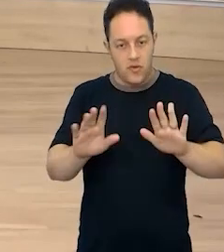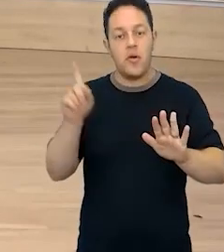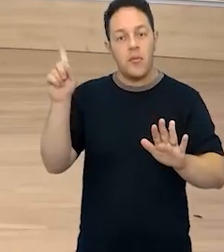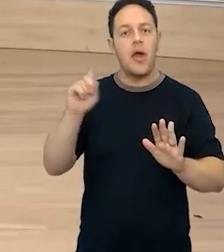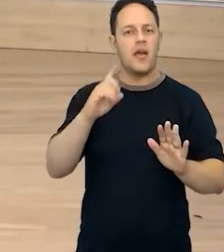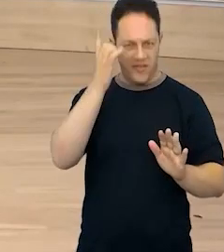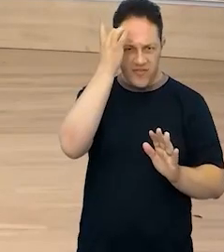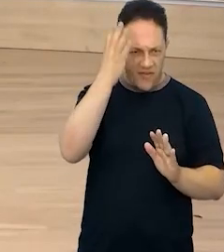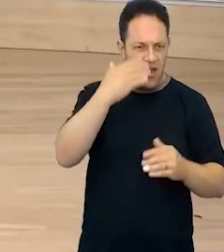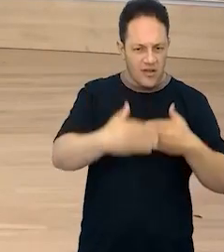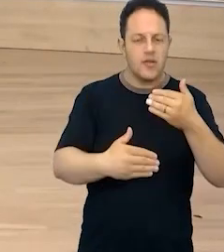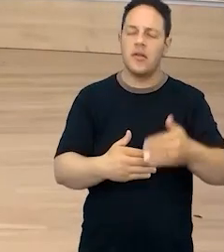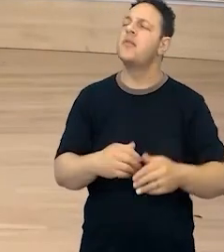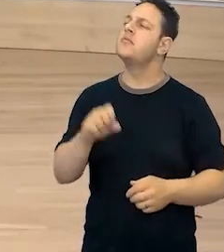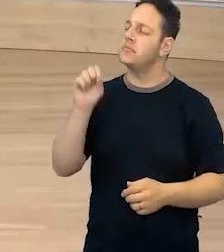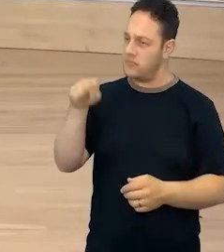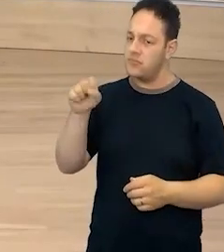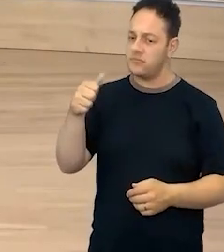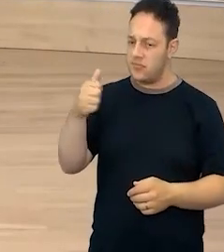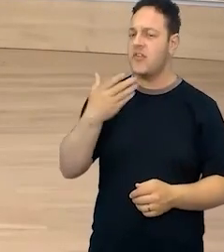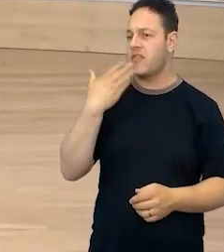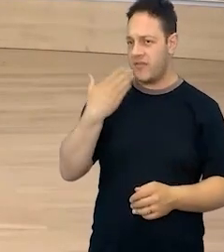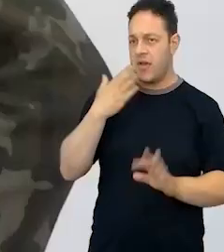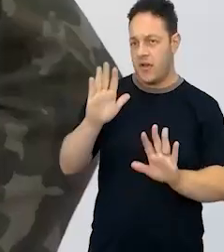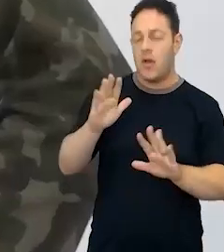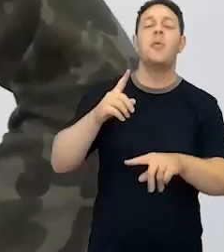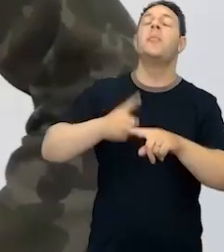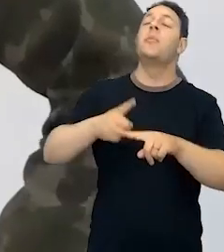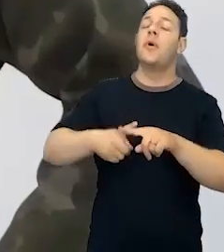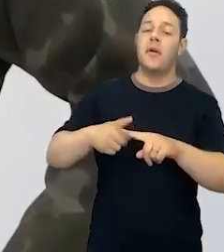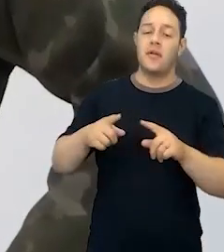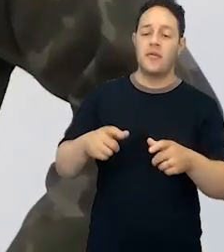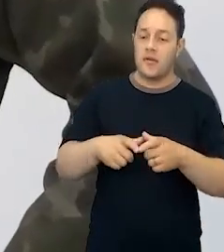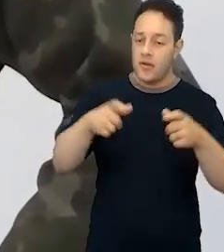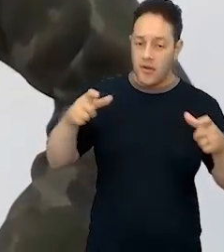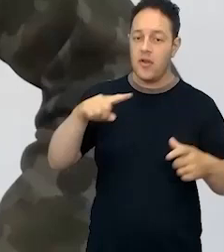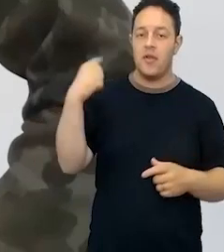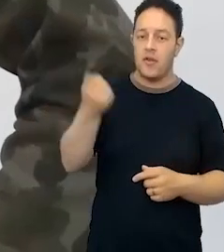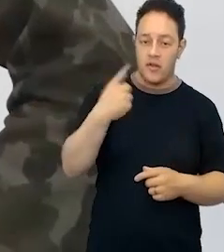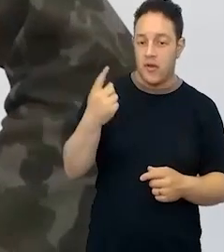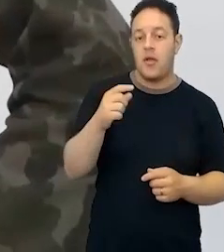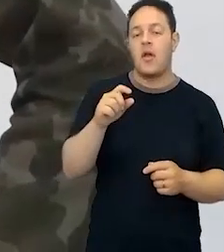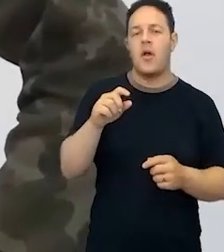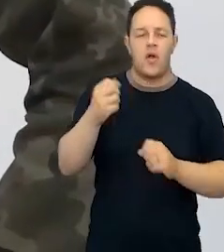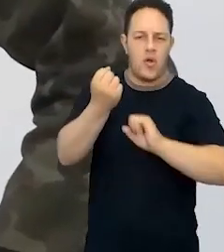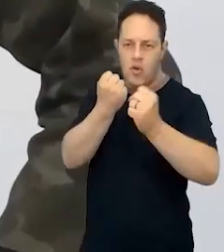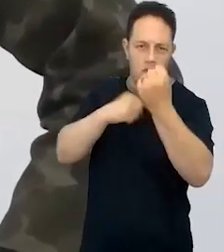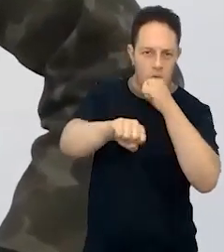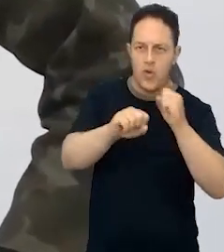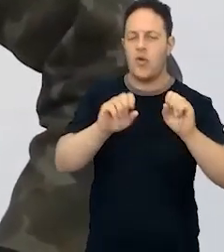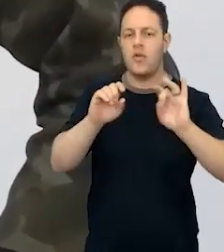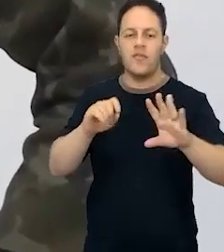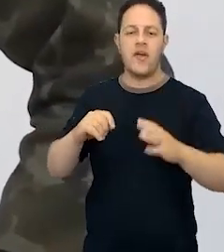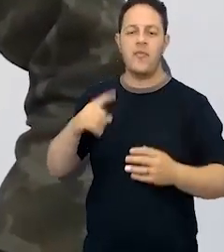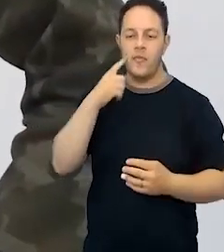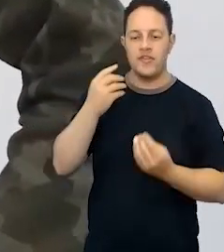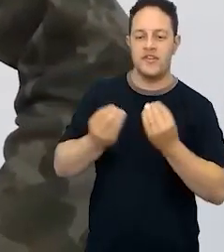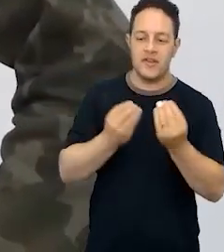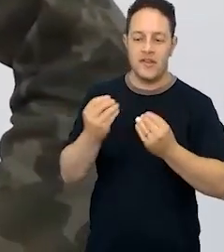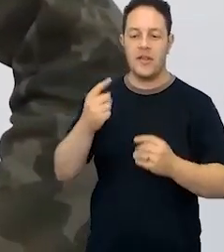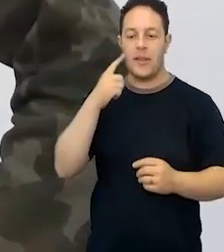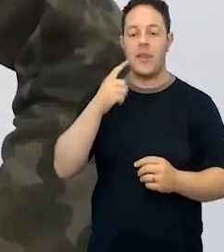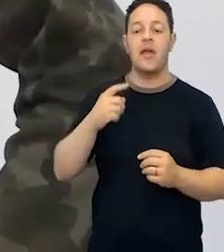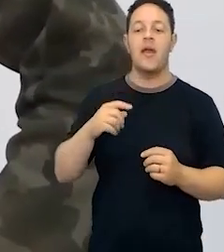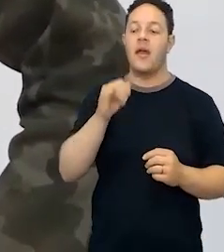sequência fácil. É fácil, porque geralmente, nas lutas, né? Não só na minha, no karatê,